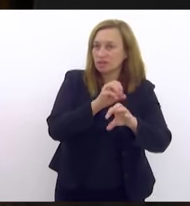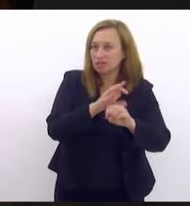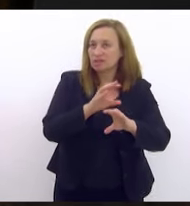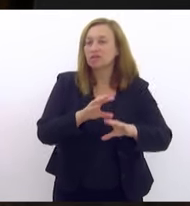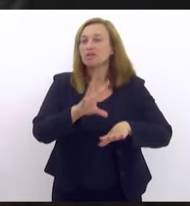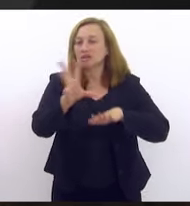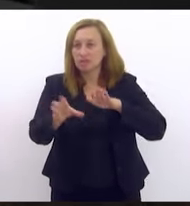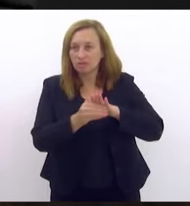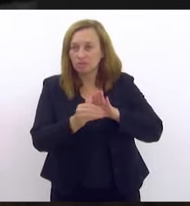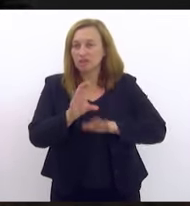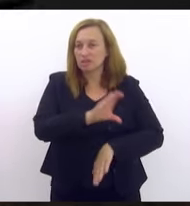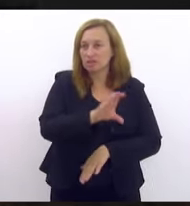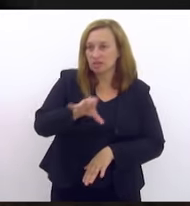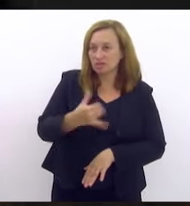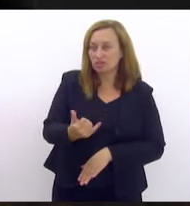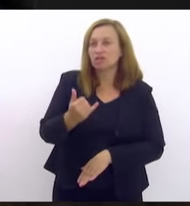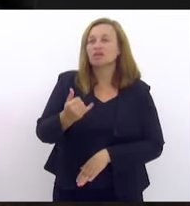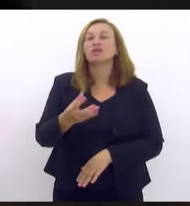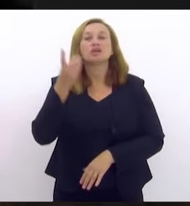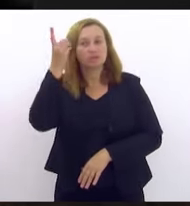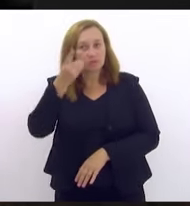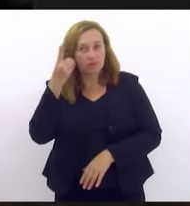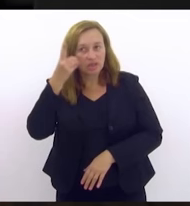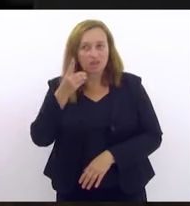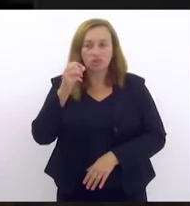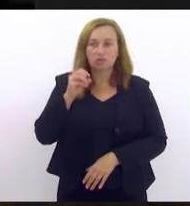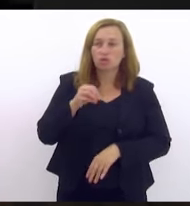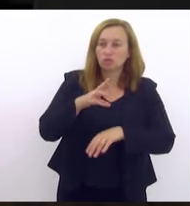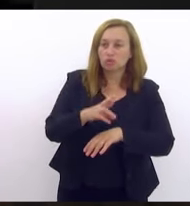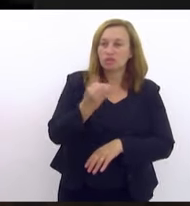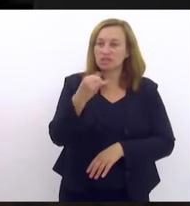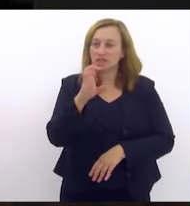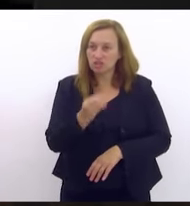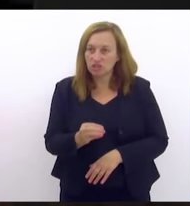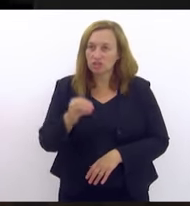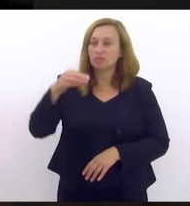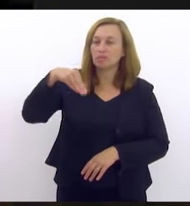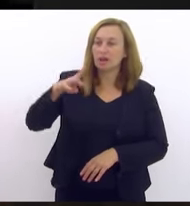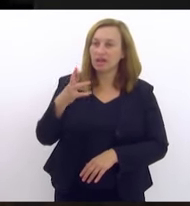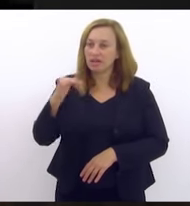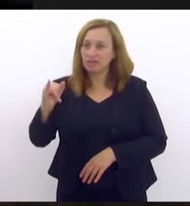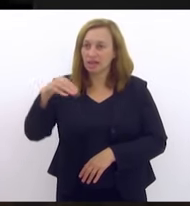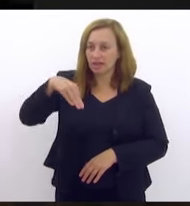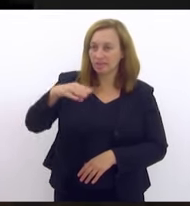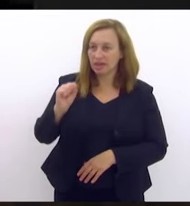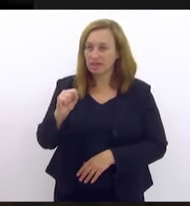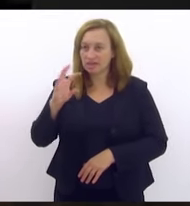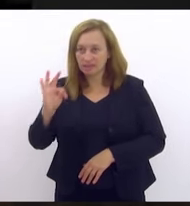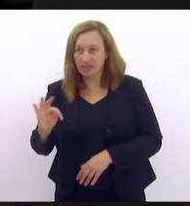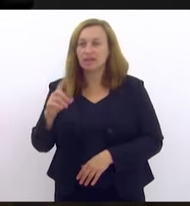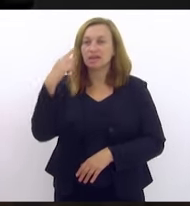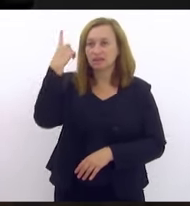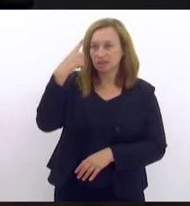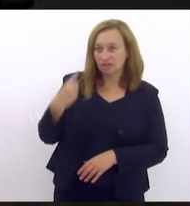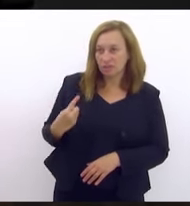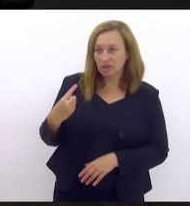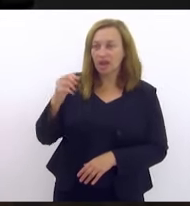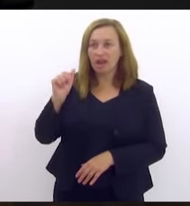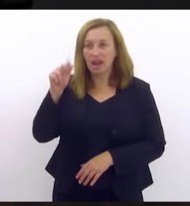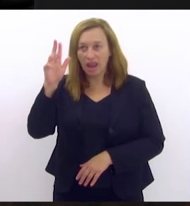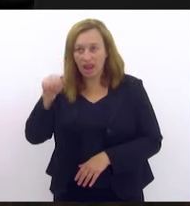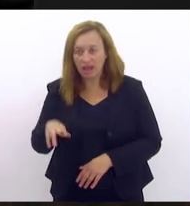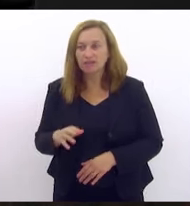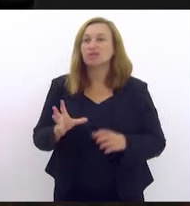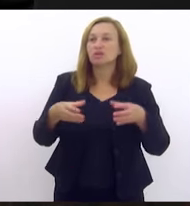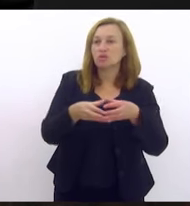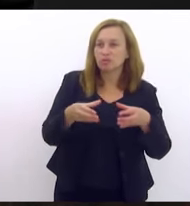CCJ. Relatores, deputados, doutor Serginho, Marina do MST, Dani Monteiro e Alan Lopes. Pendendo de parecer da